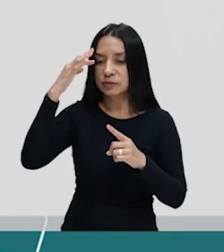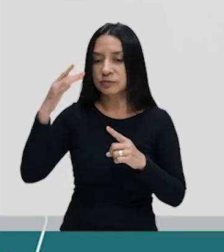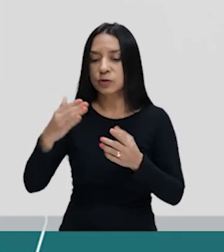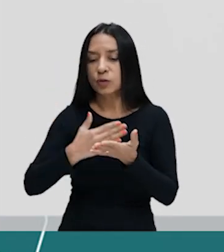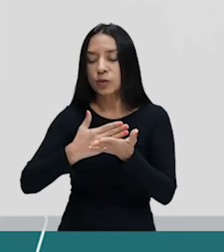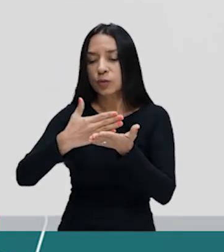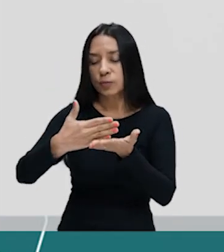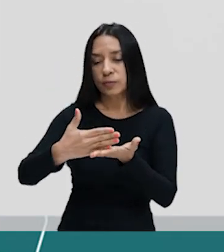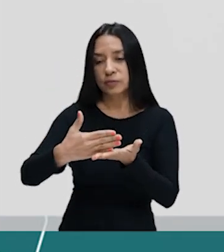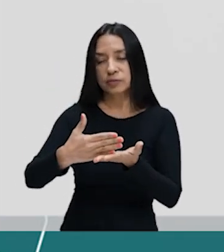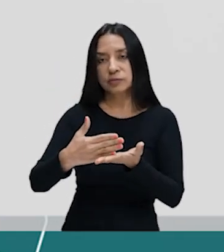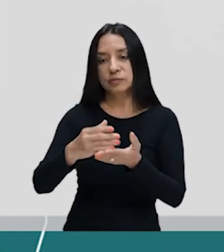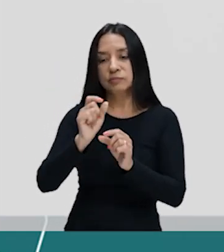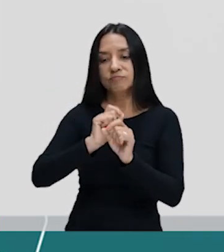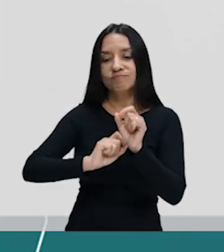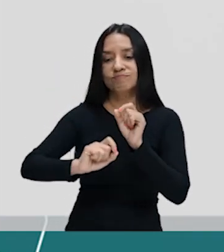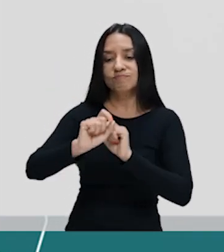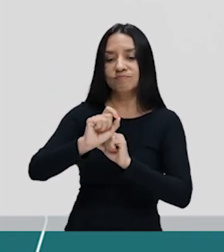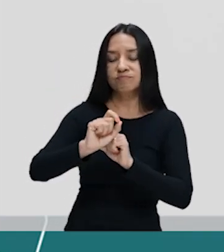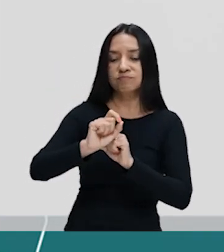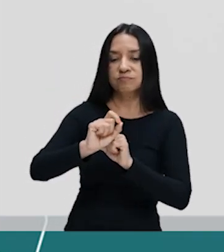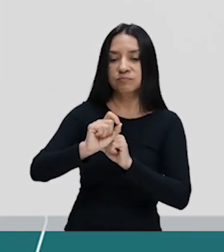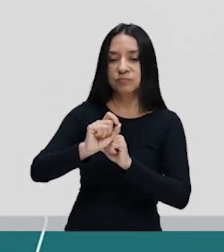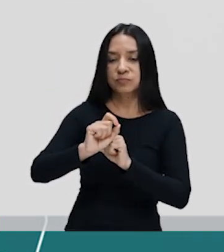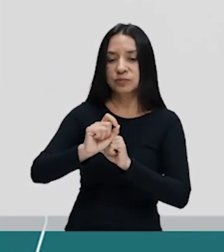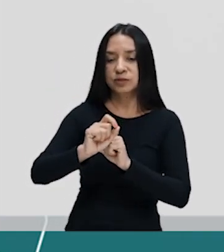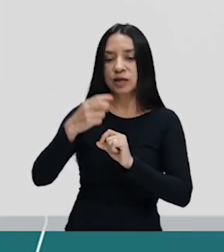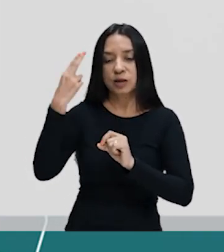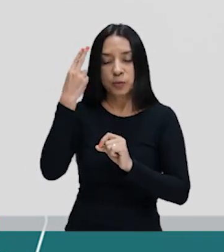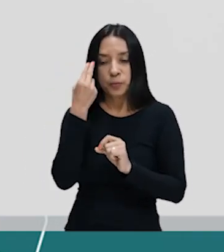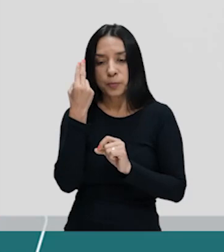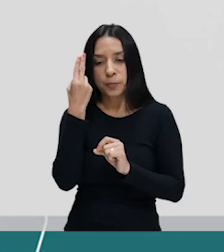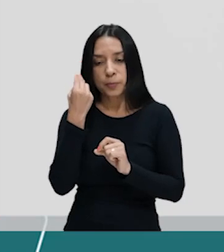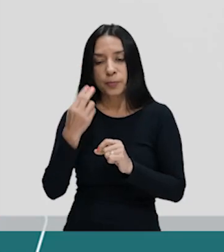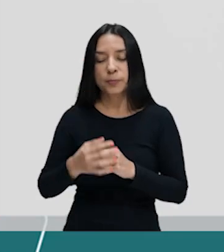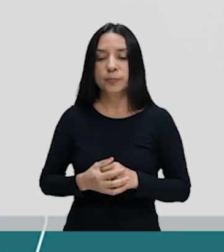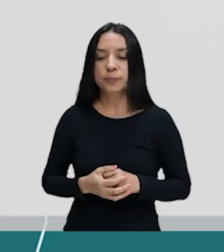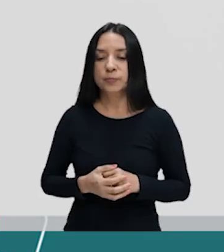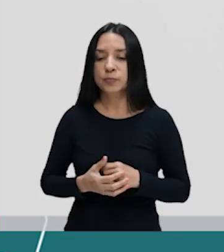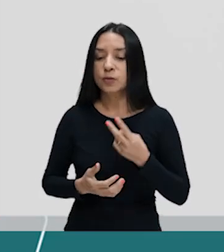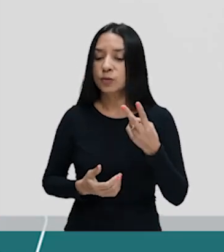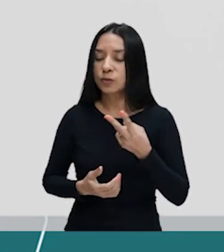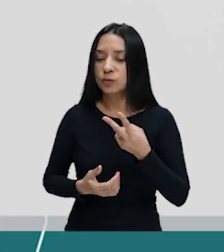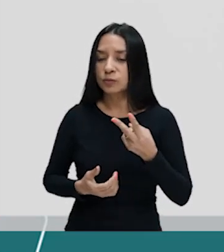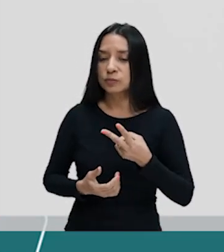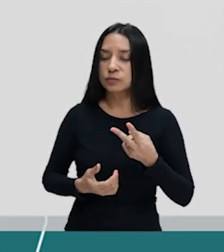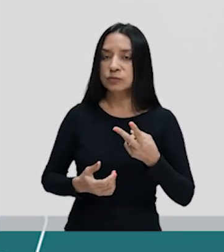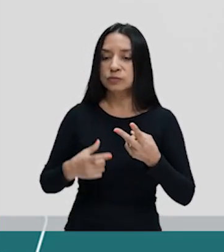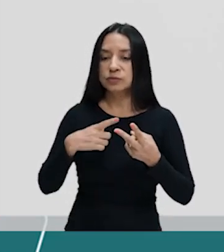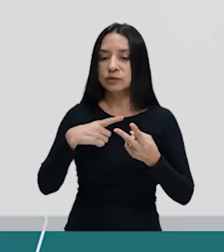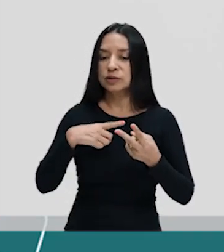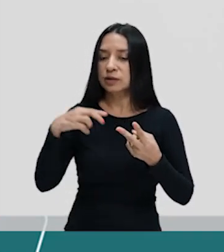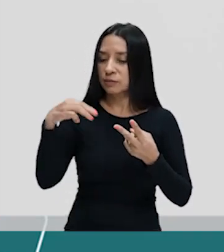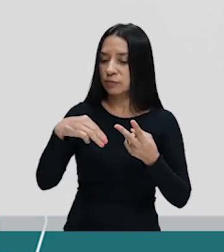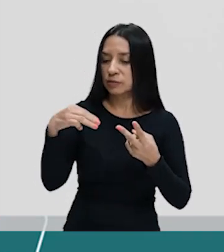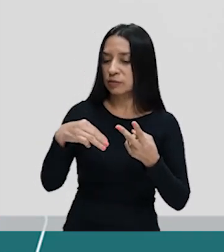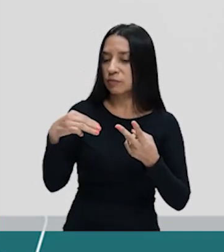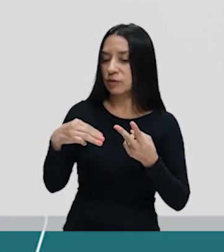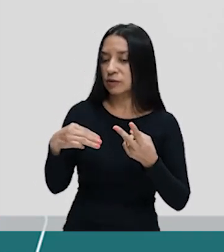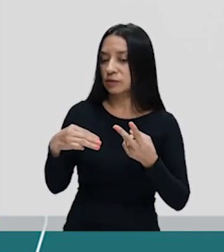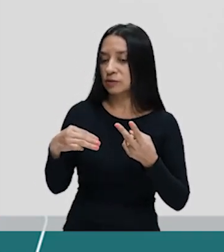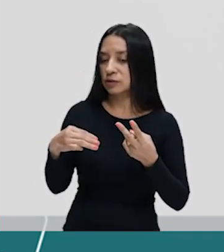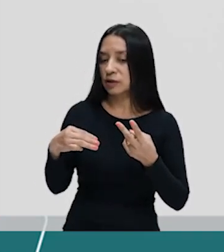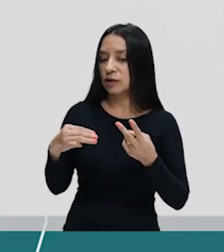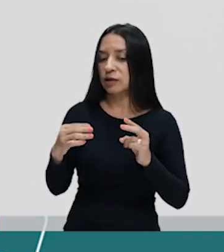princípio, ok? Que estão entre eles e que é comum, tá? Os dois, necessariamente, eles têm a matemática em comum,